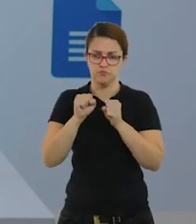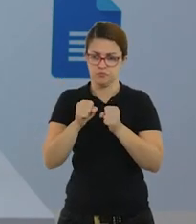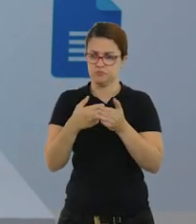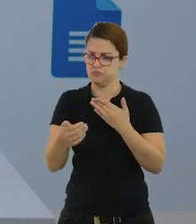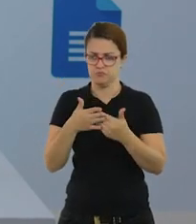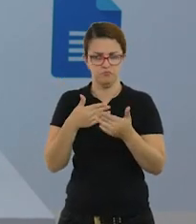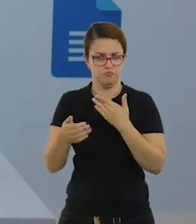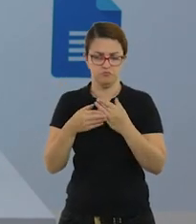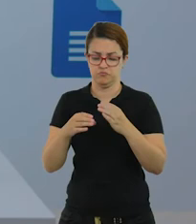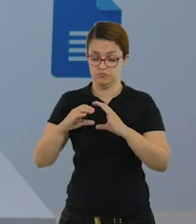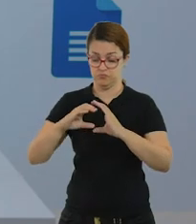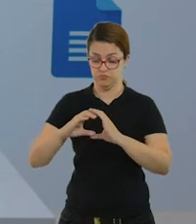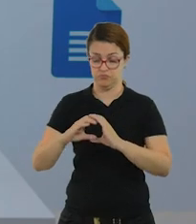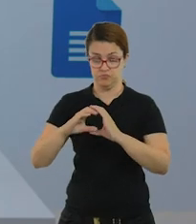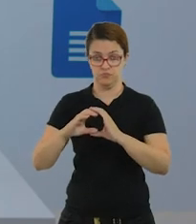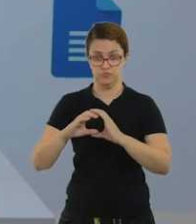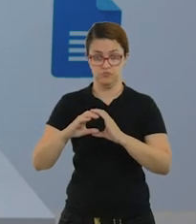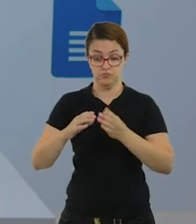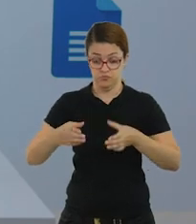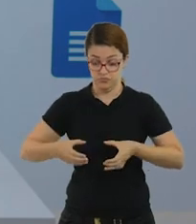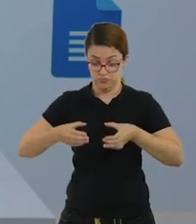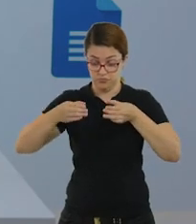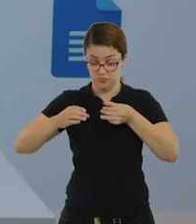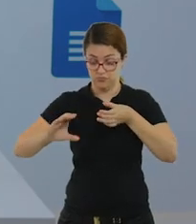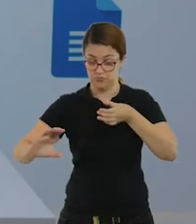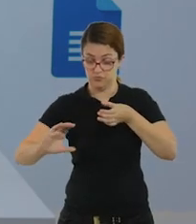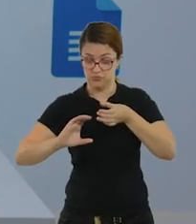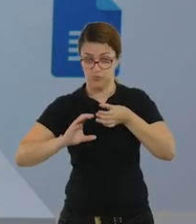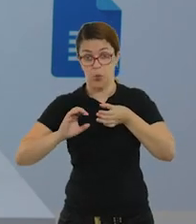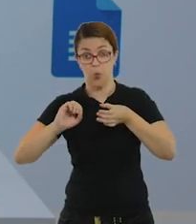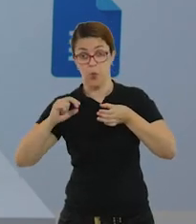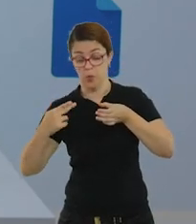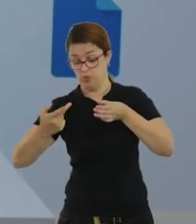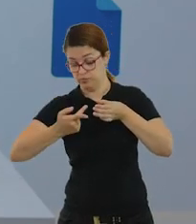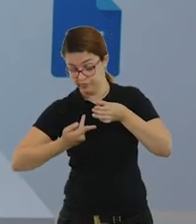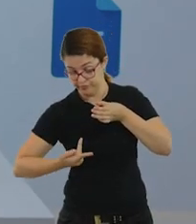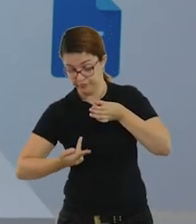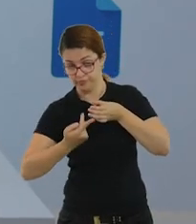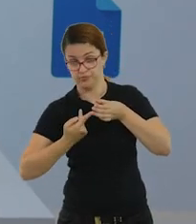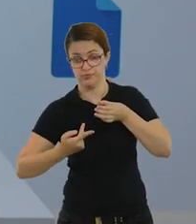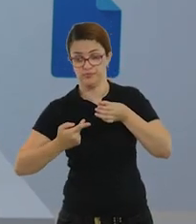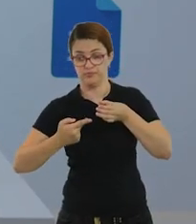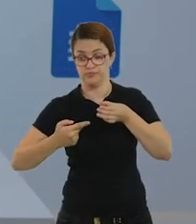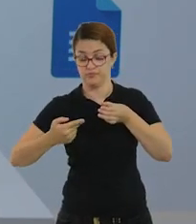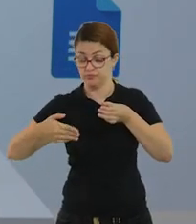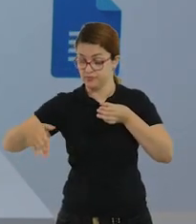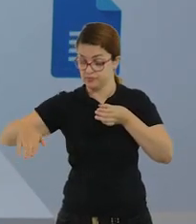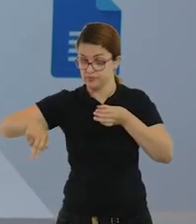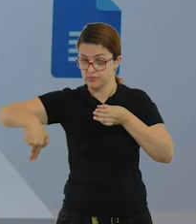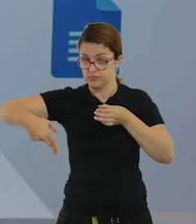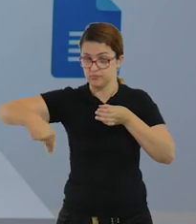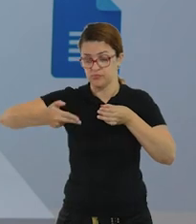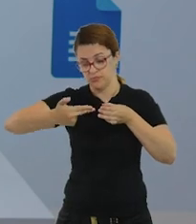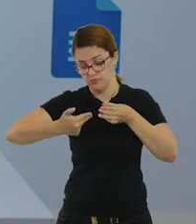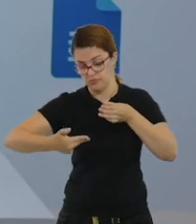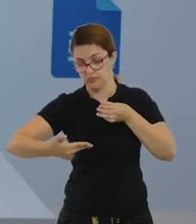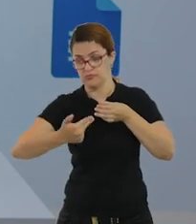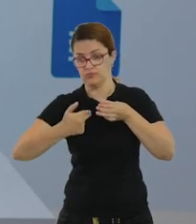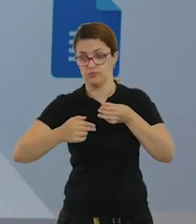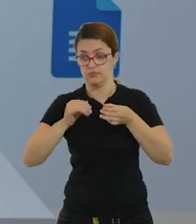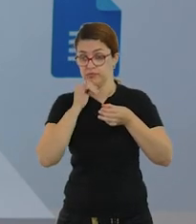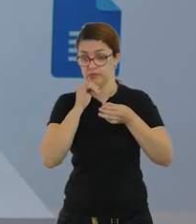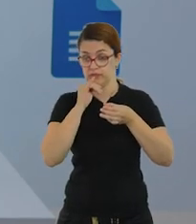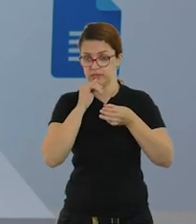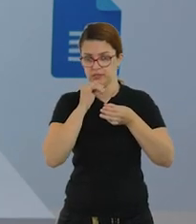Você pode usar a tampa de qualquer outra coisa também. Você pode colar e desenhar. Pode utilizar a tinta. Aqui,